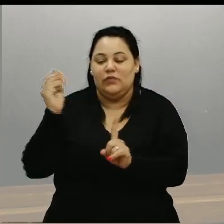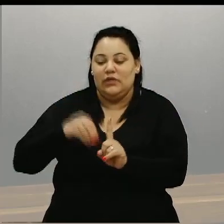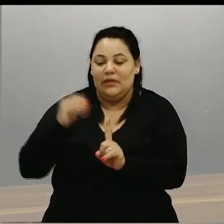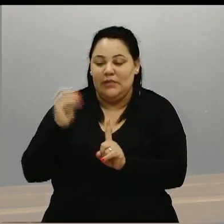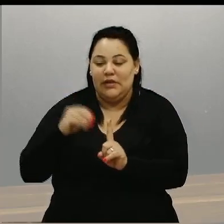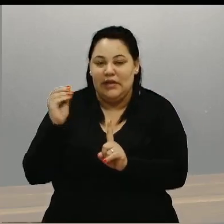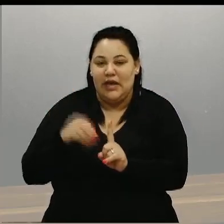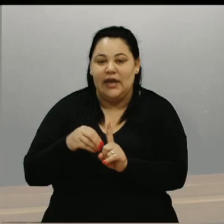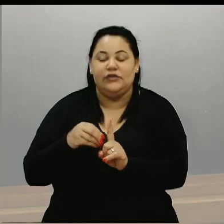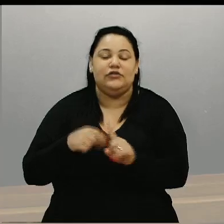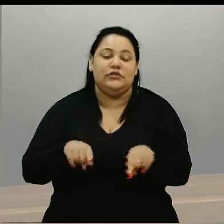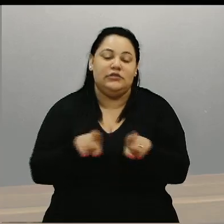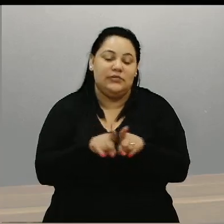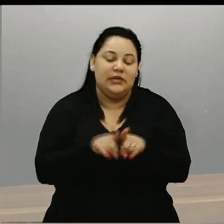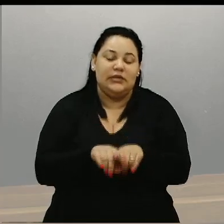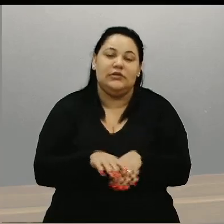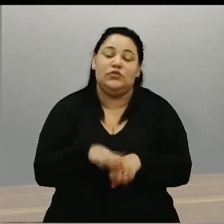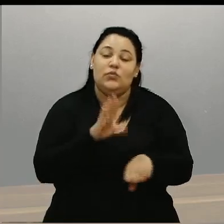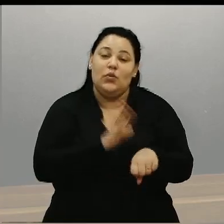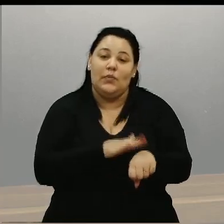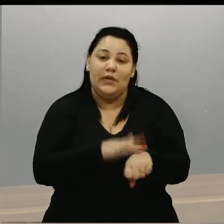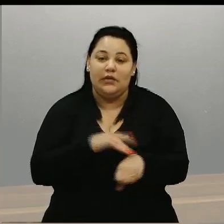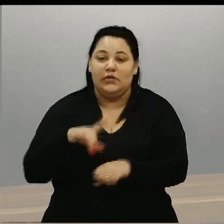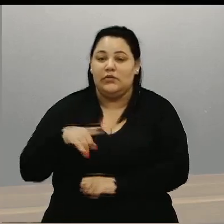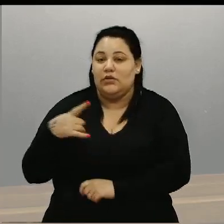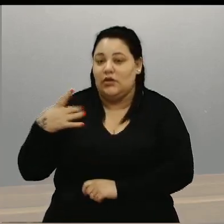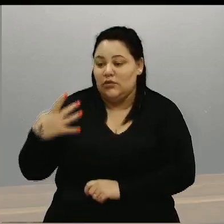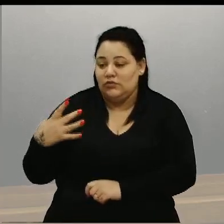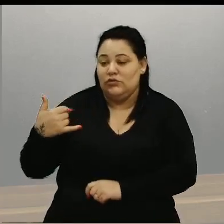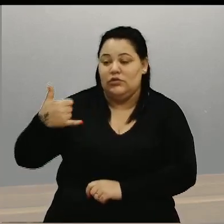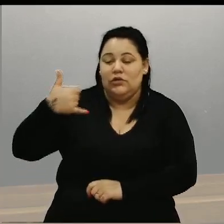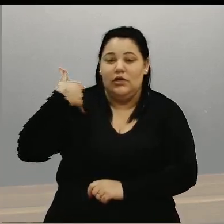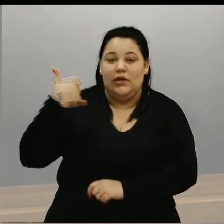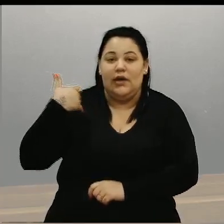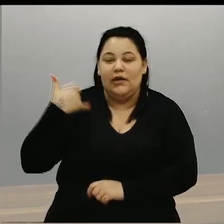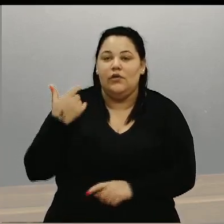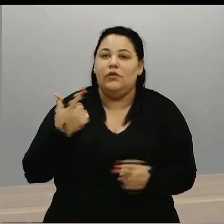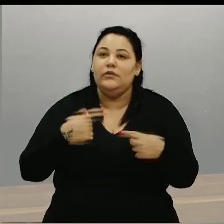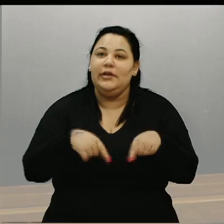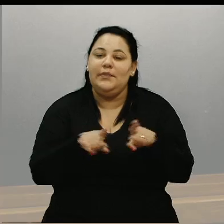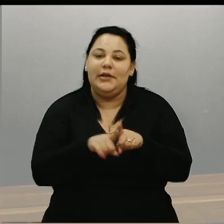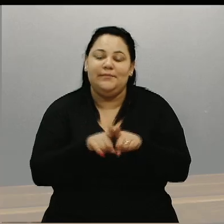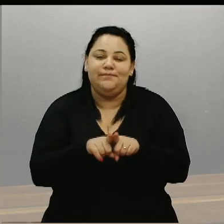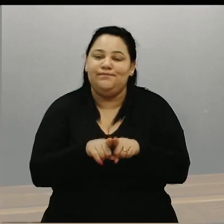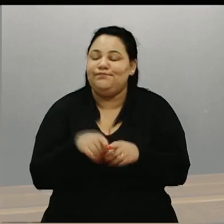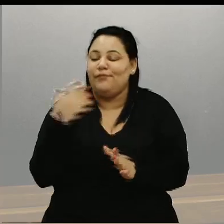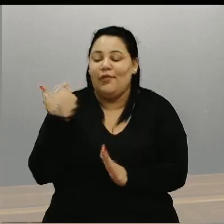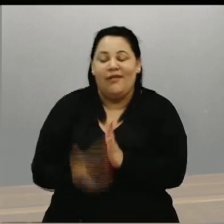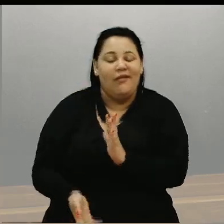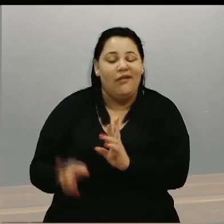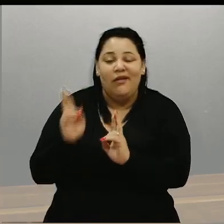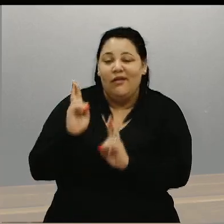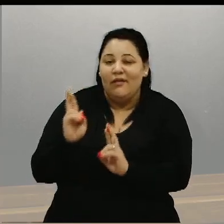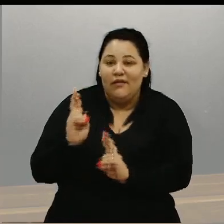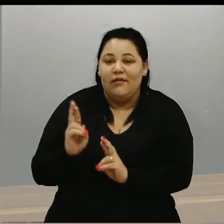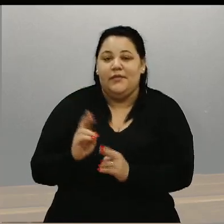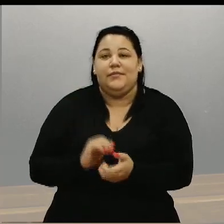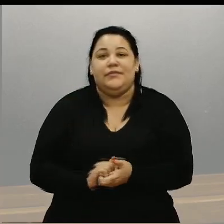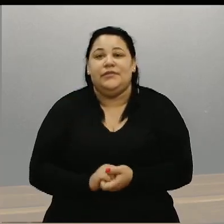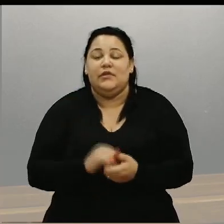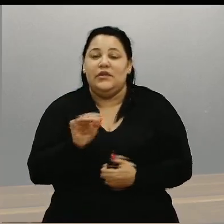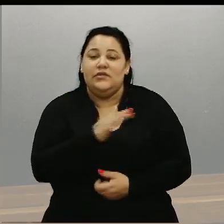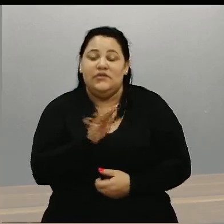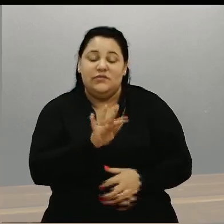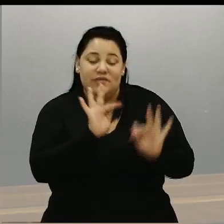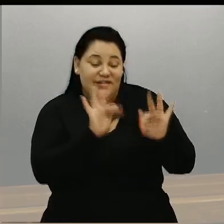social quando chega aos 14 anos muitas vezes não tem expectativa nenhuma muitas vezes termino